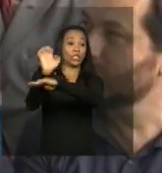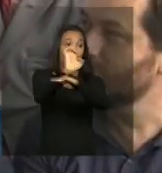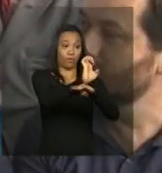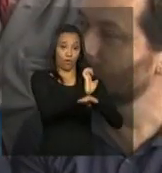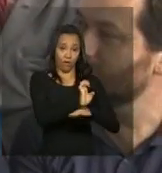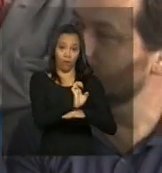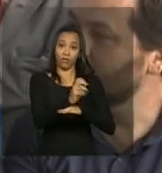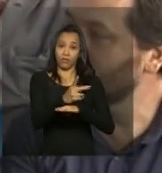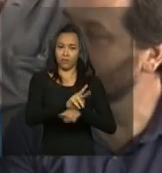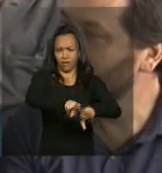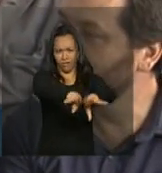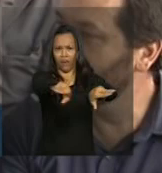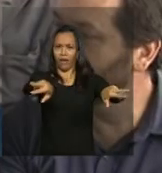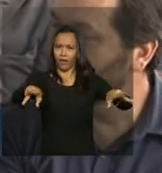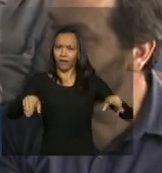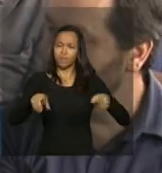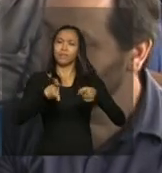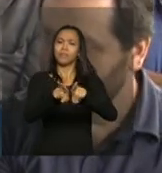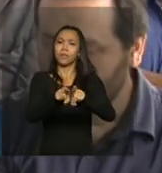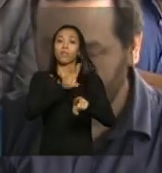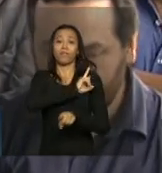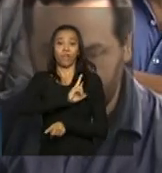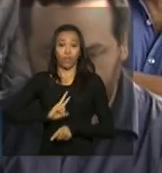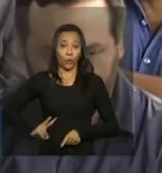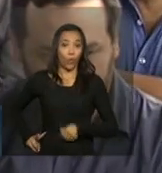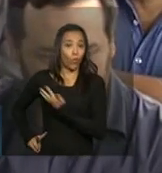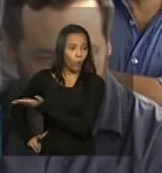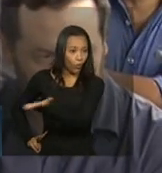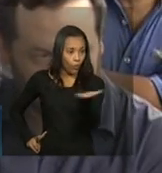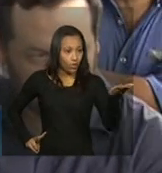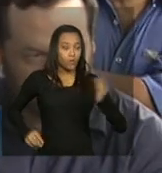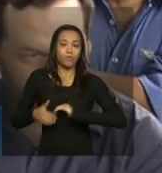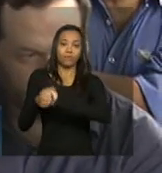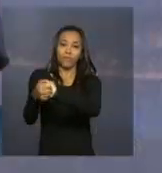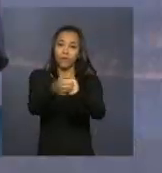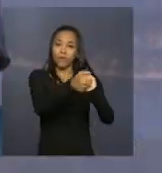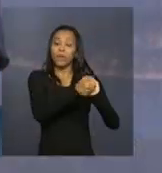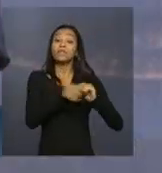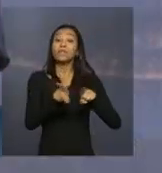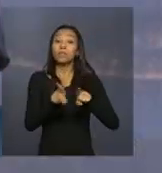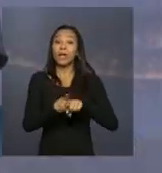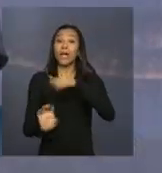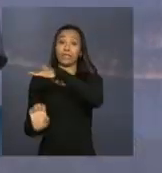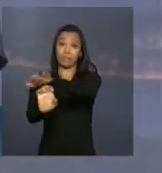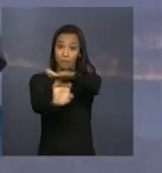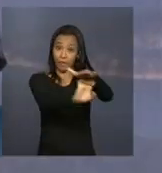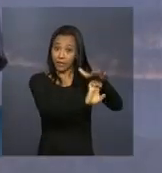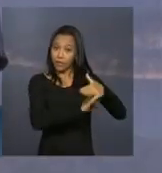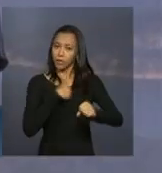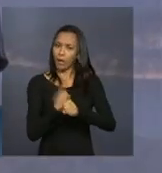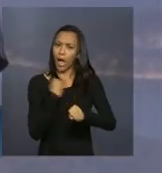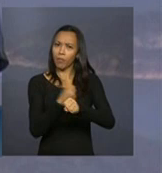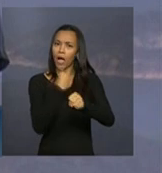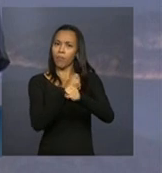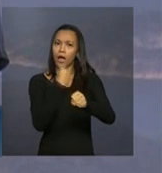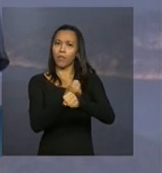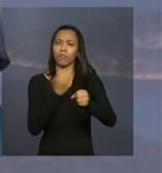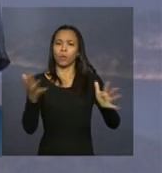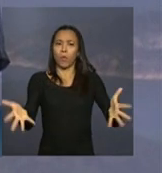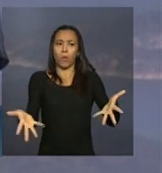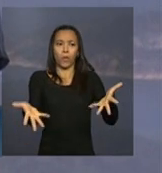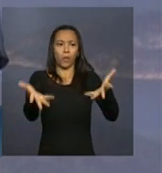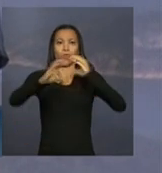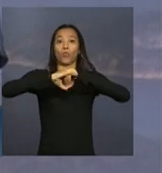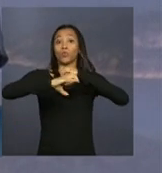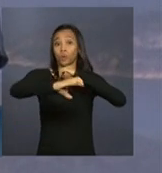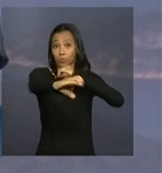presentes, tem tantos, vereadores, saudar as empreiteiras, as construtoras dessa grande obra